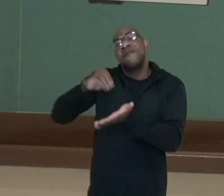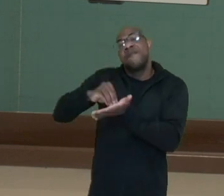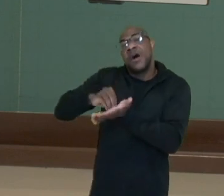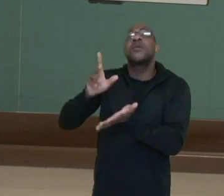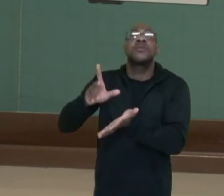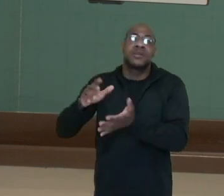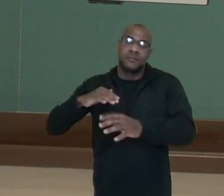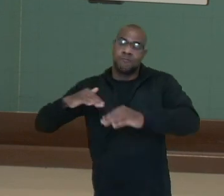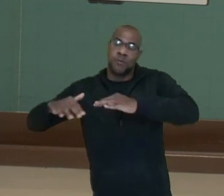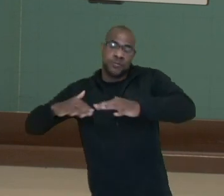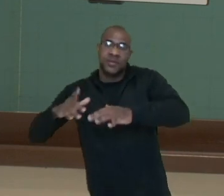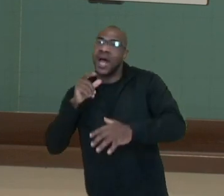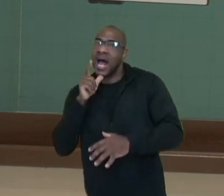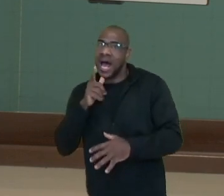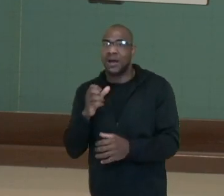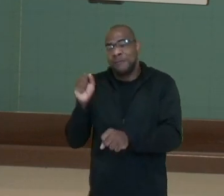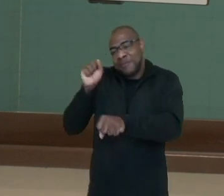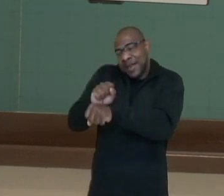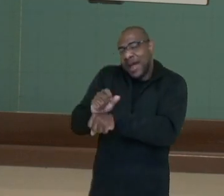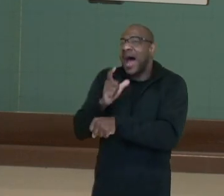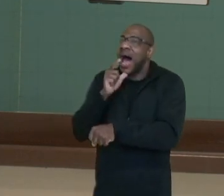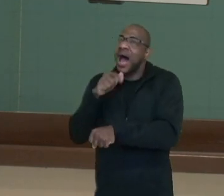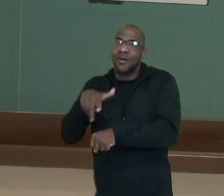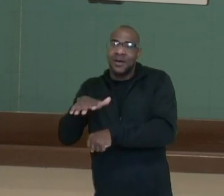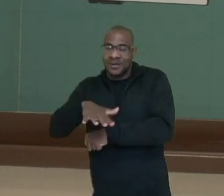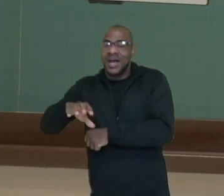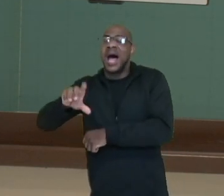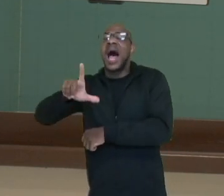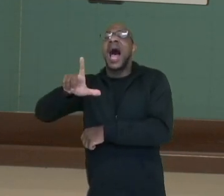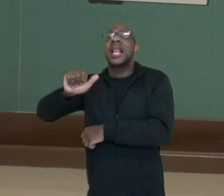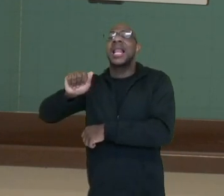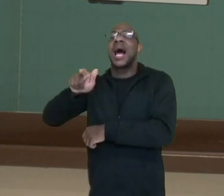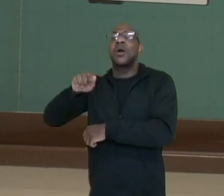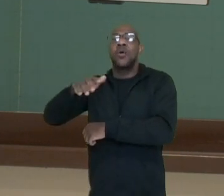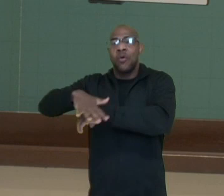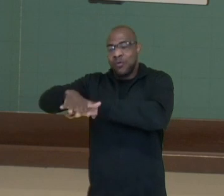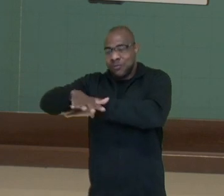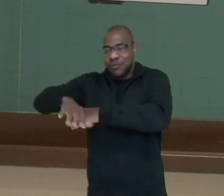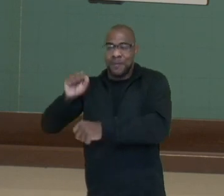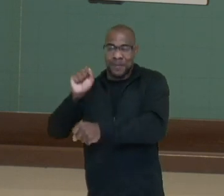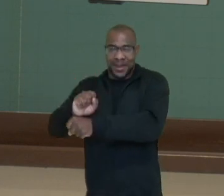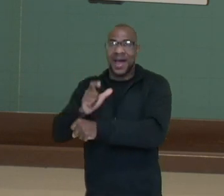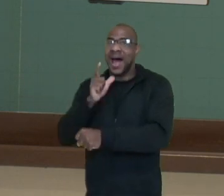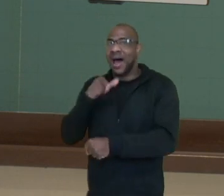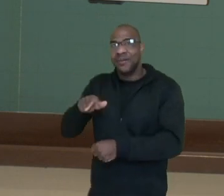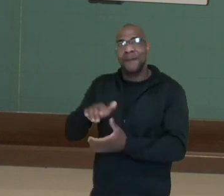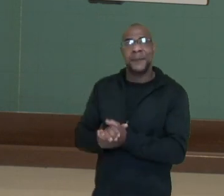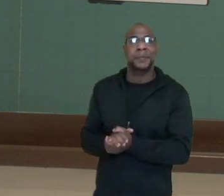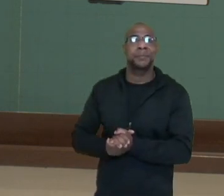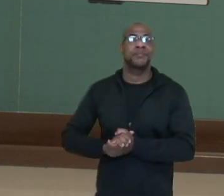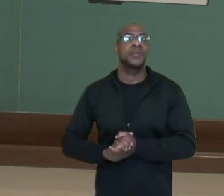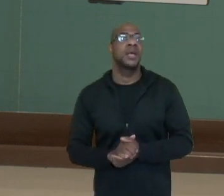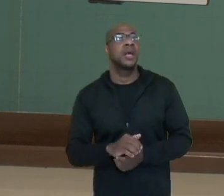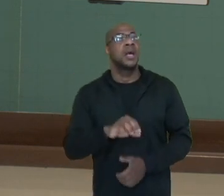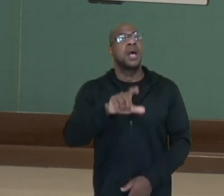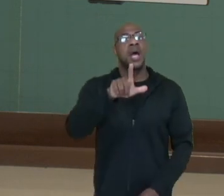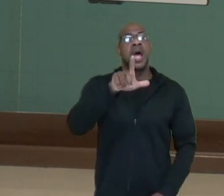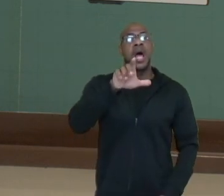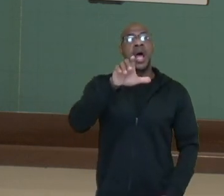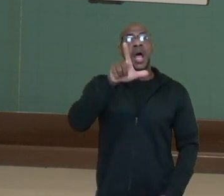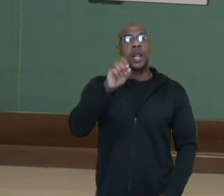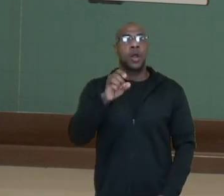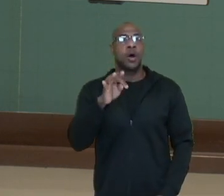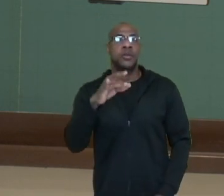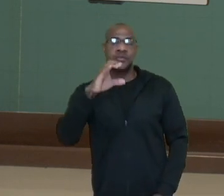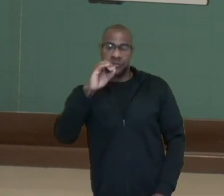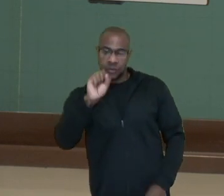movimento das águas, no caso dos açudes, das lagoas e algumas represas. Lóticos, ecossistema de água